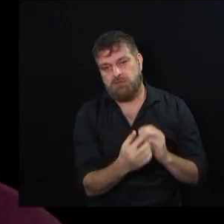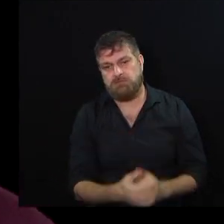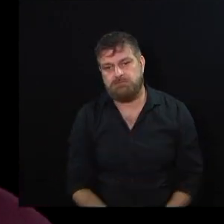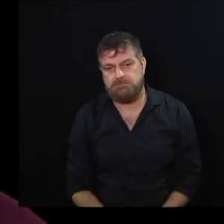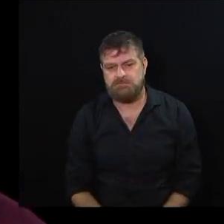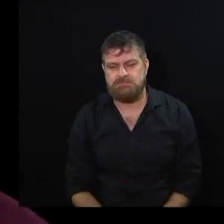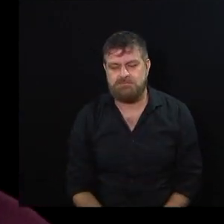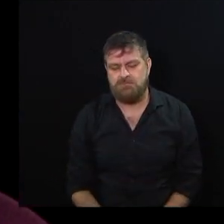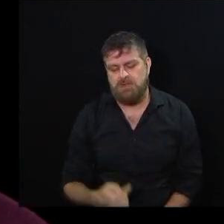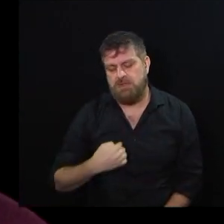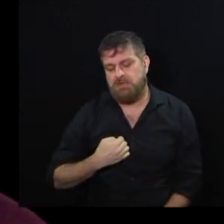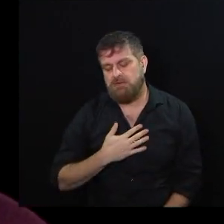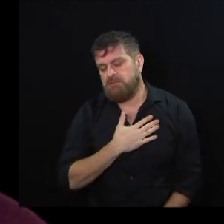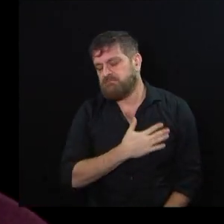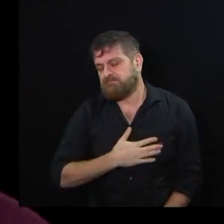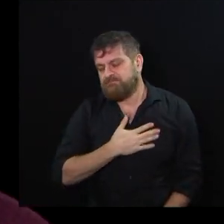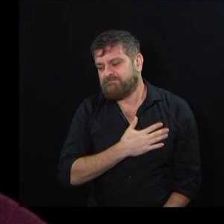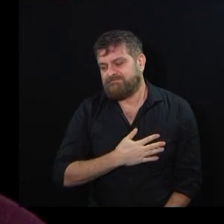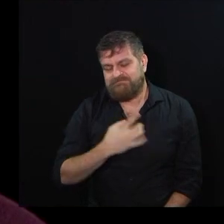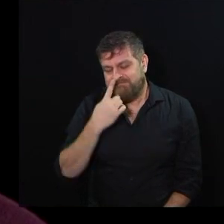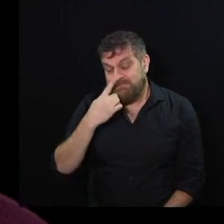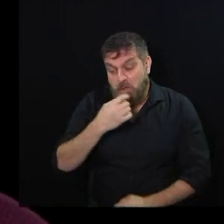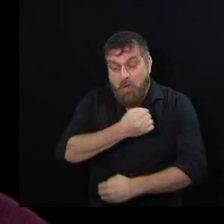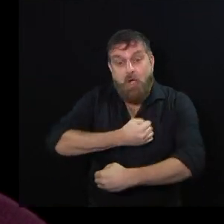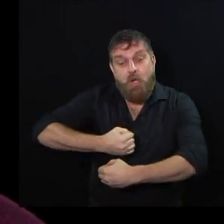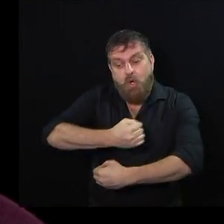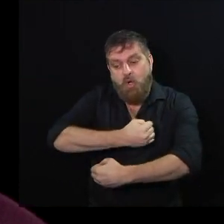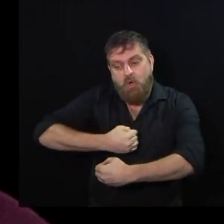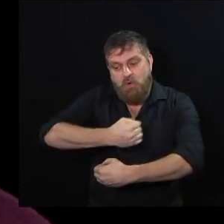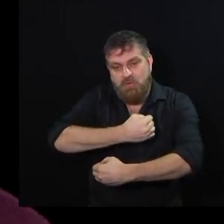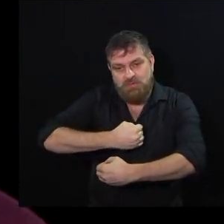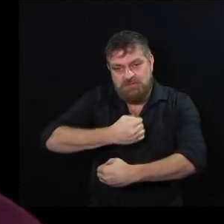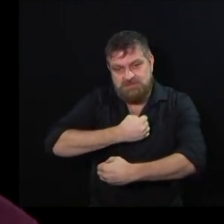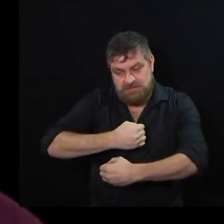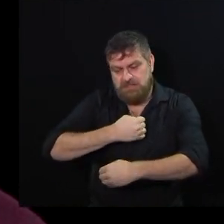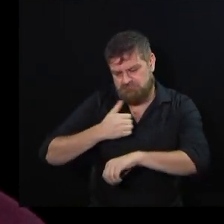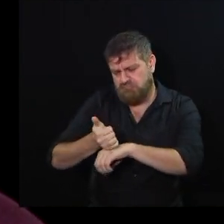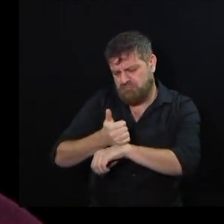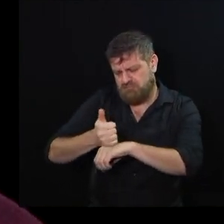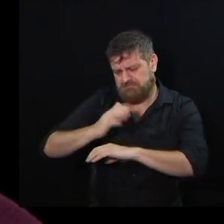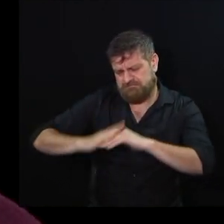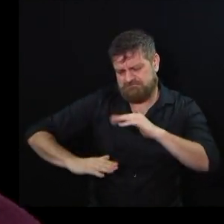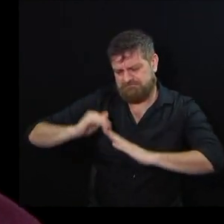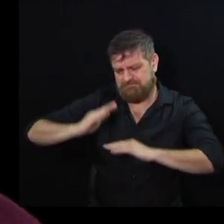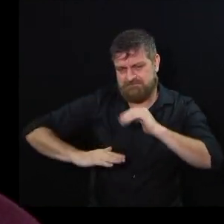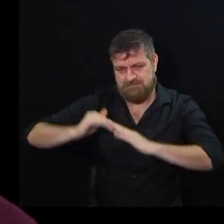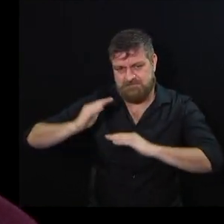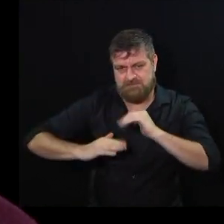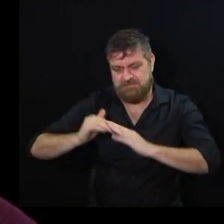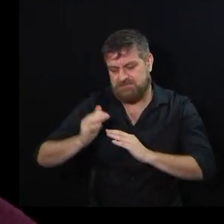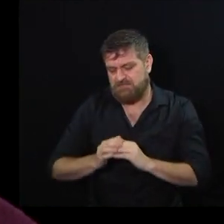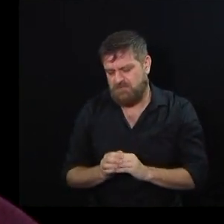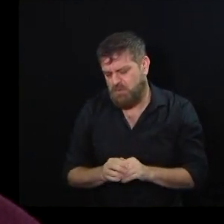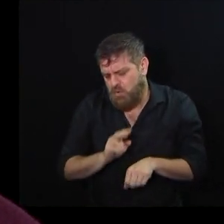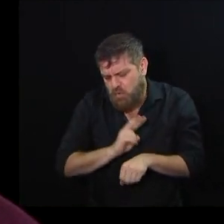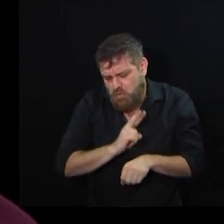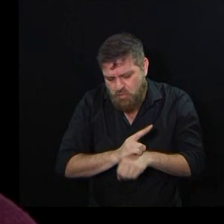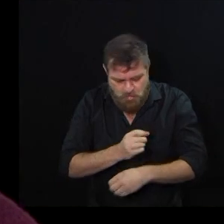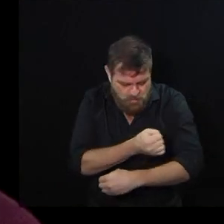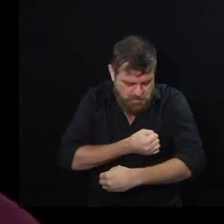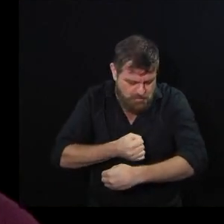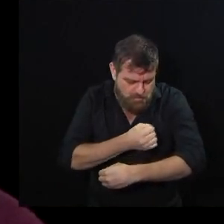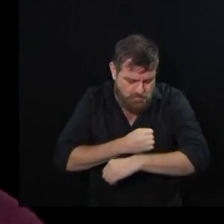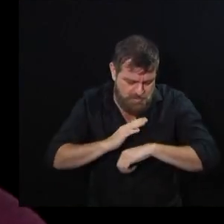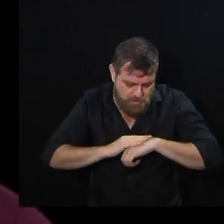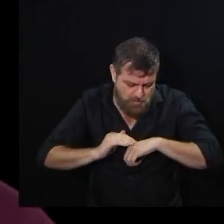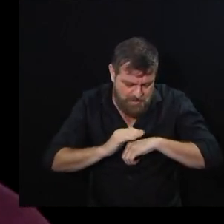porque eu sou cozinheira também, né, eu sou segunda cozinheira. Eu sou muito asseada na minha comida, sabe? Na tudo